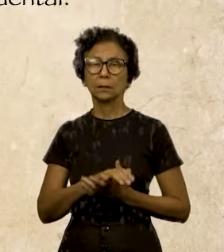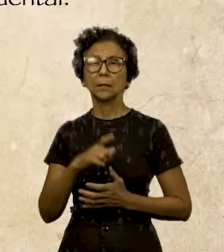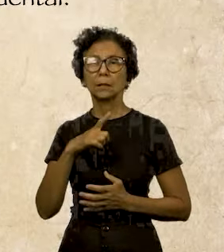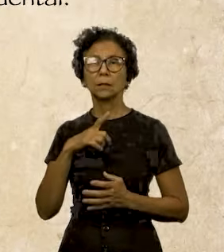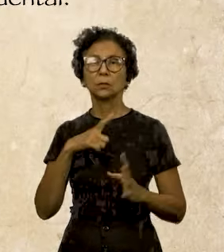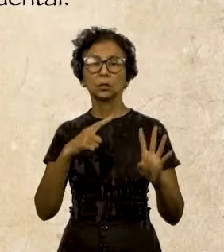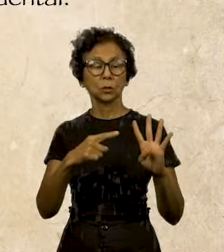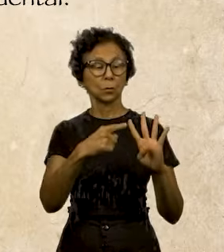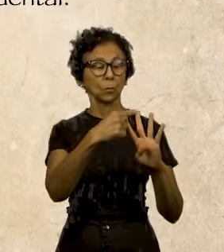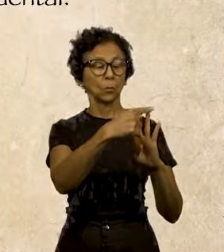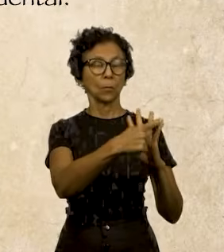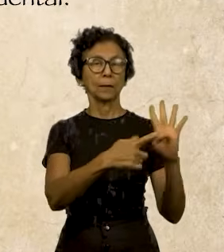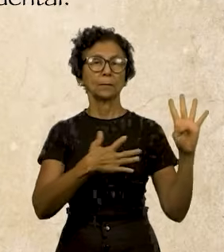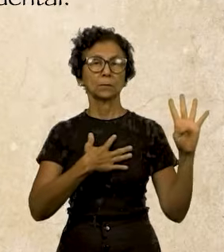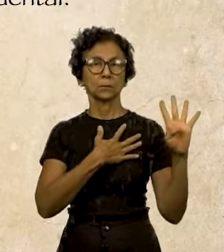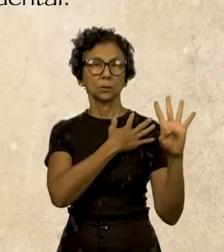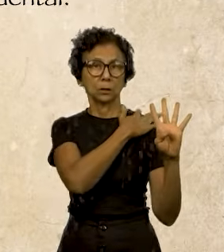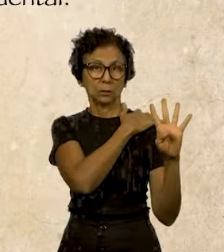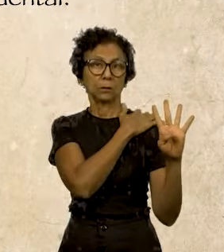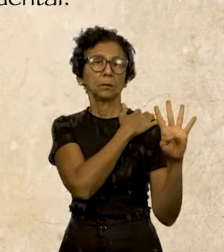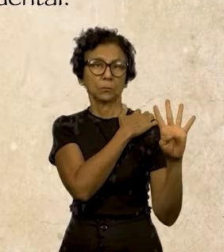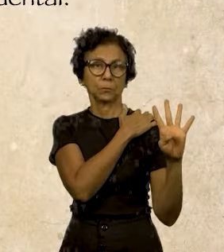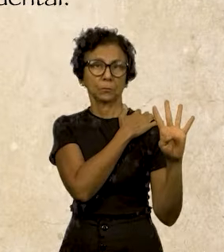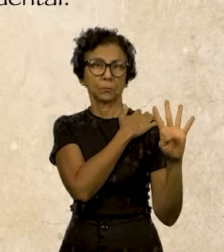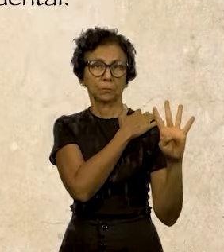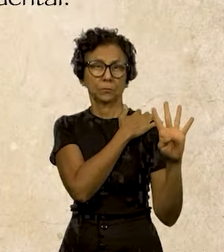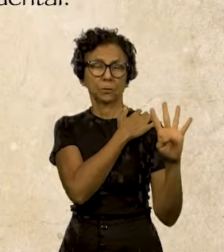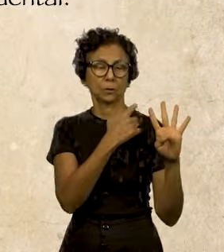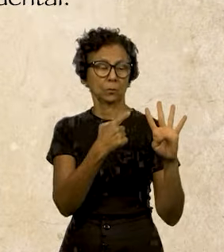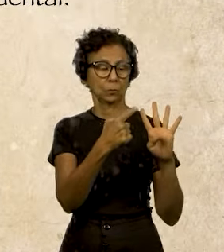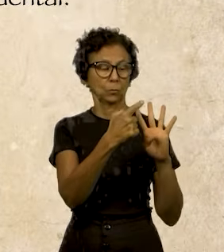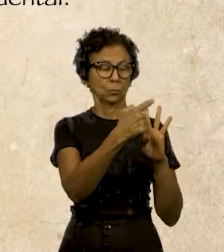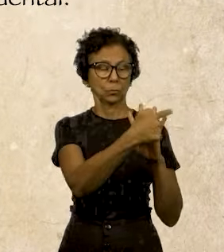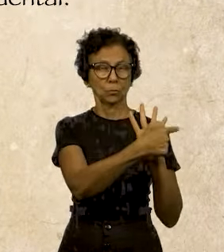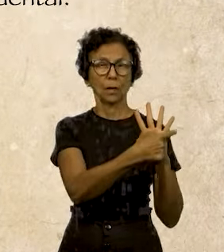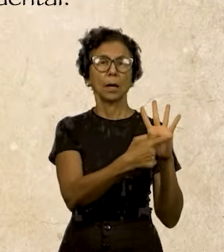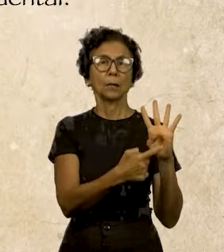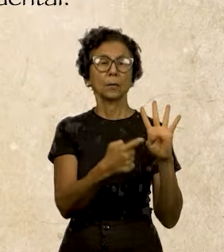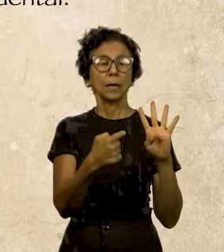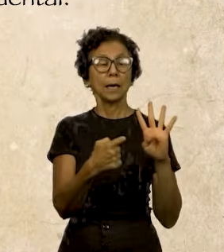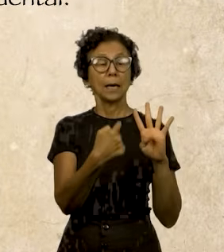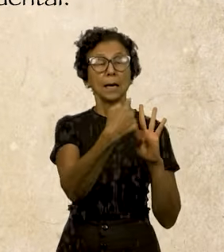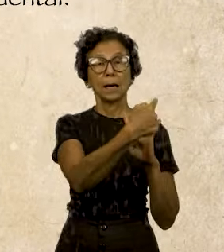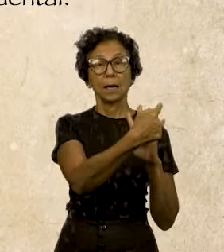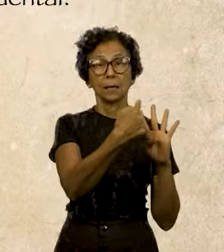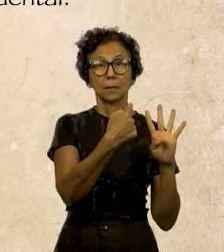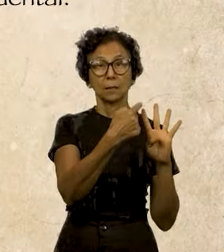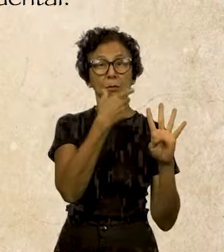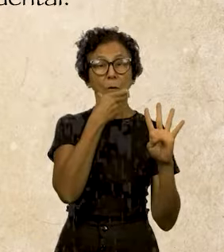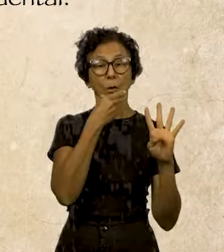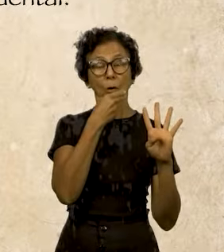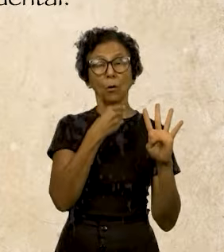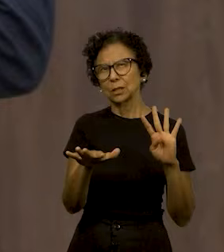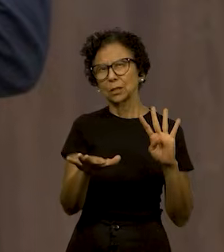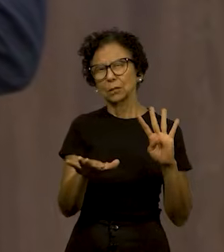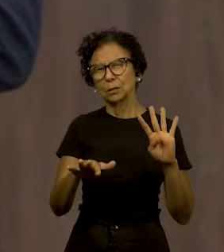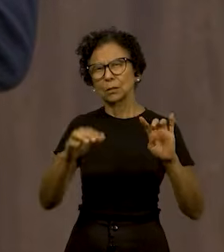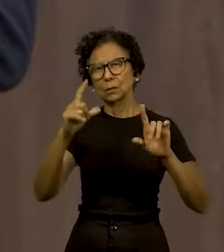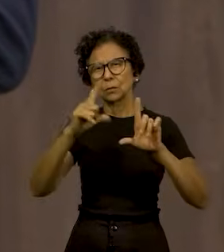teve ainda mais um, este último, Lisímaco, que ficou com uma parte